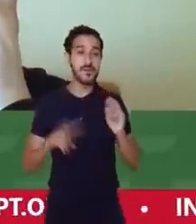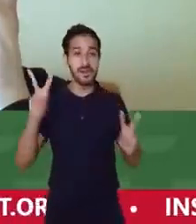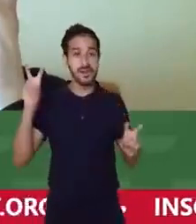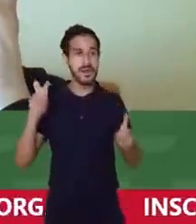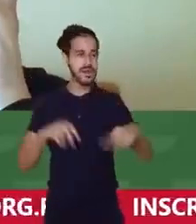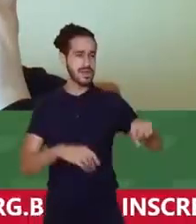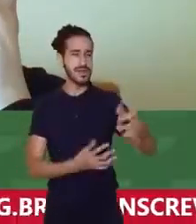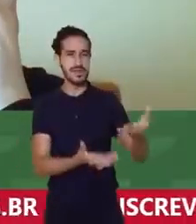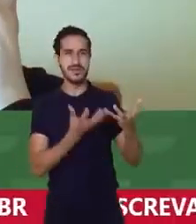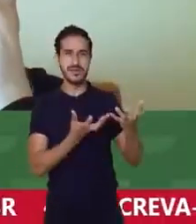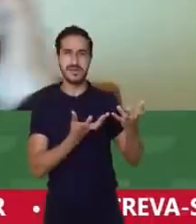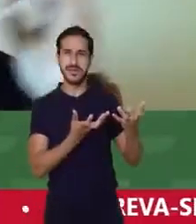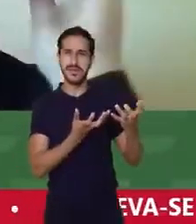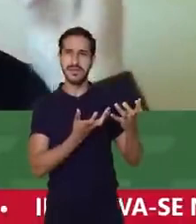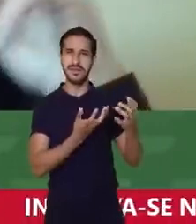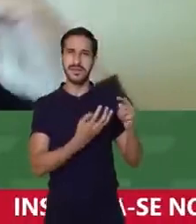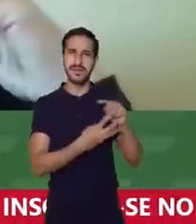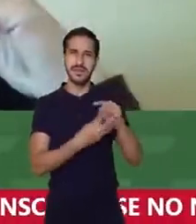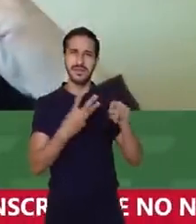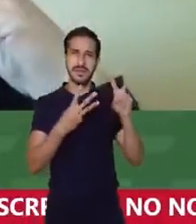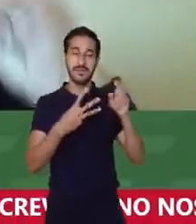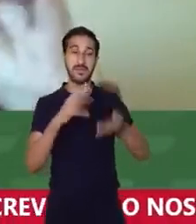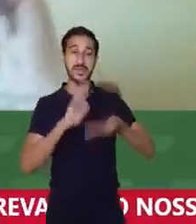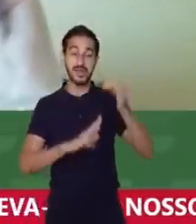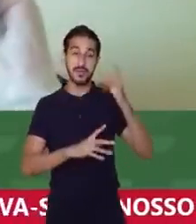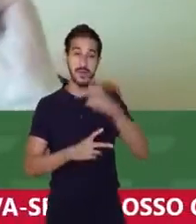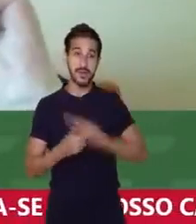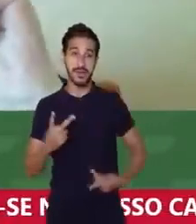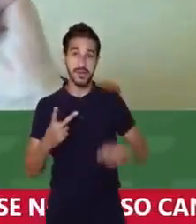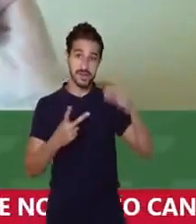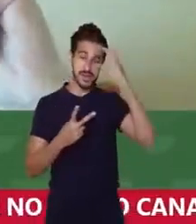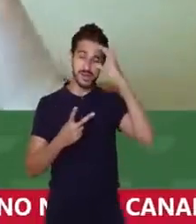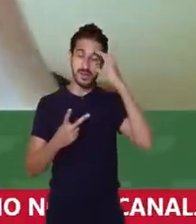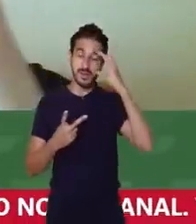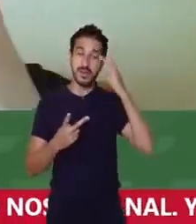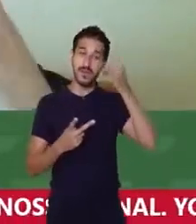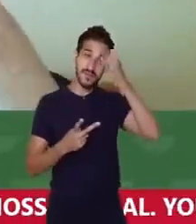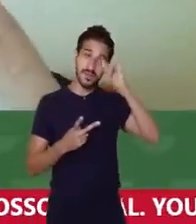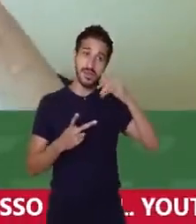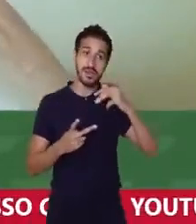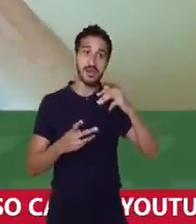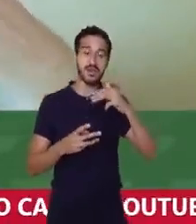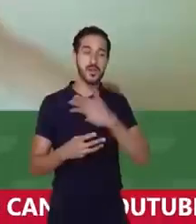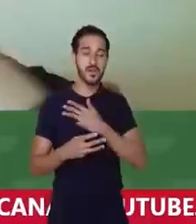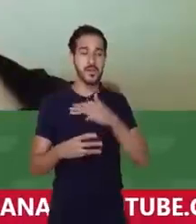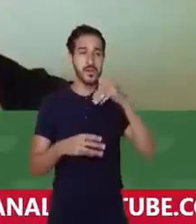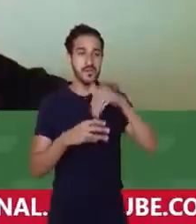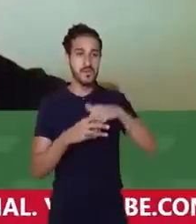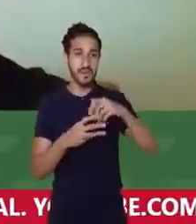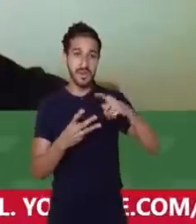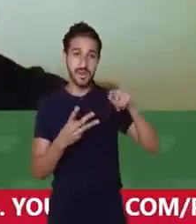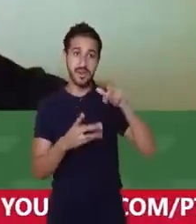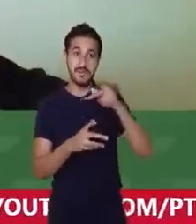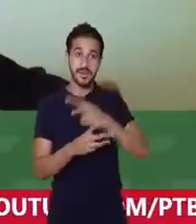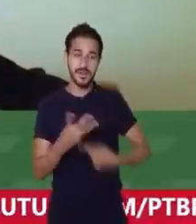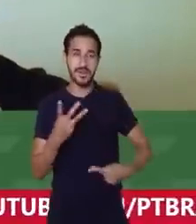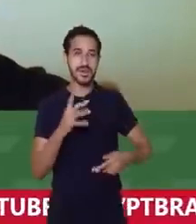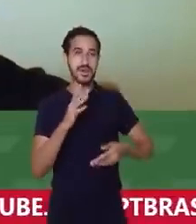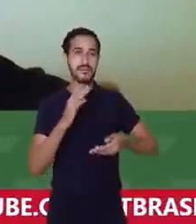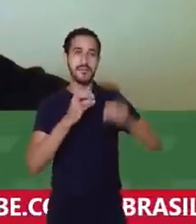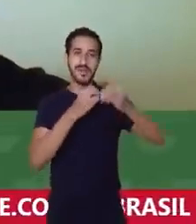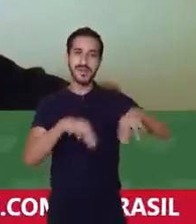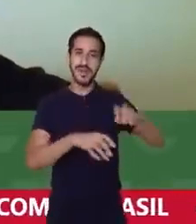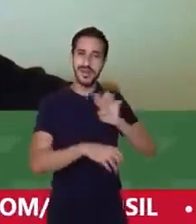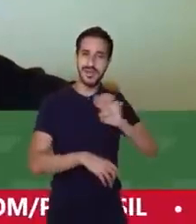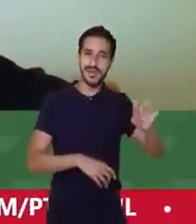que eles queriam, junto daqueles 3 temas, afastar a presidenta Dilma, impedir que o Lula fosse candidato e destruir a esquerda,